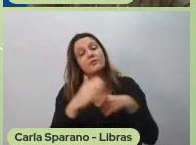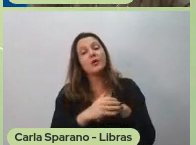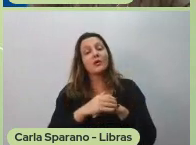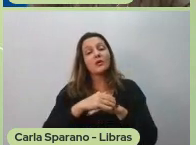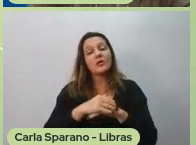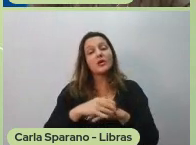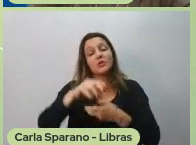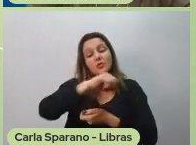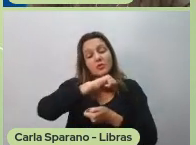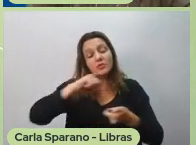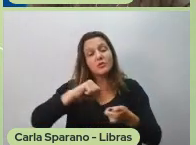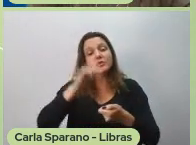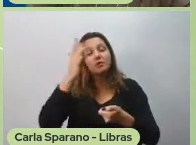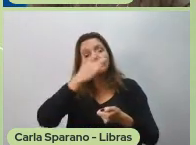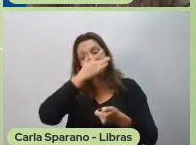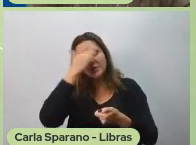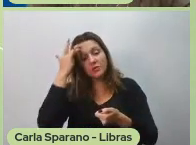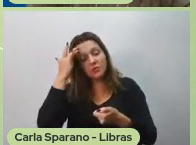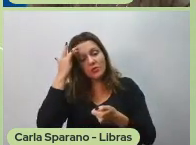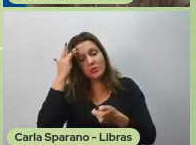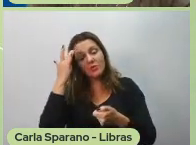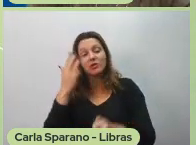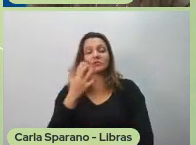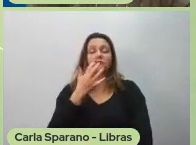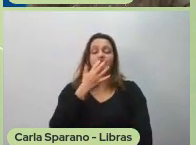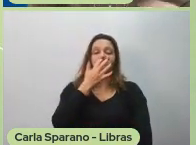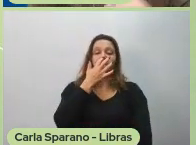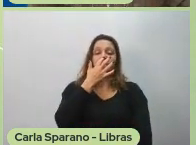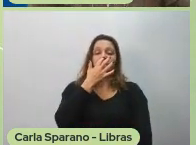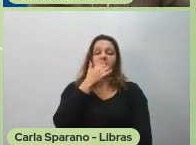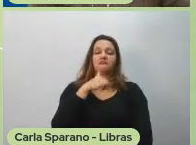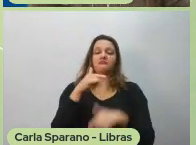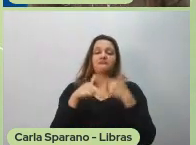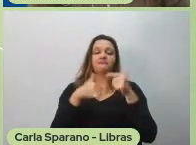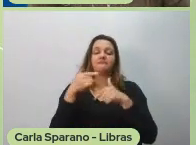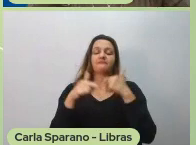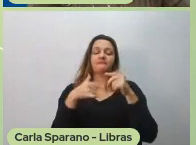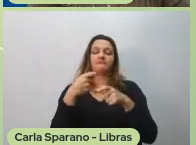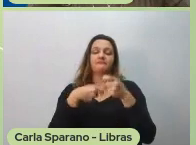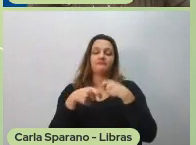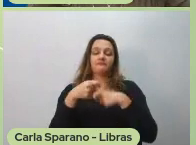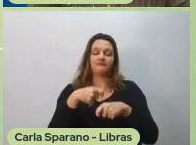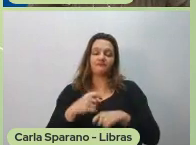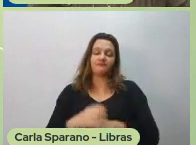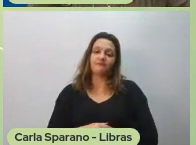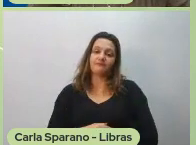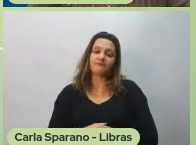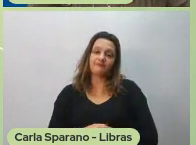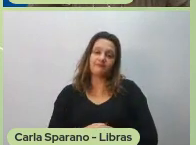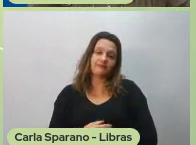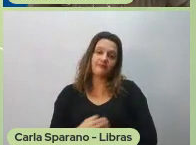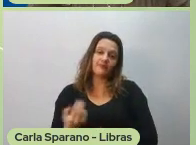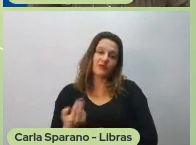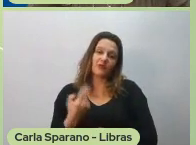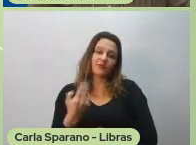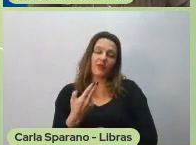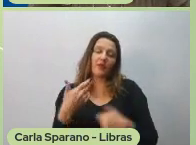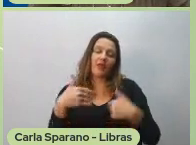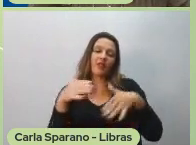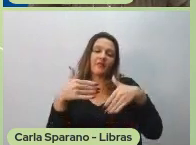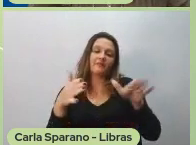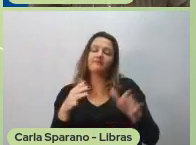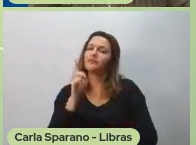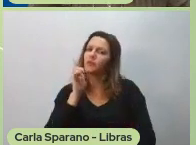admirada pelas pessoas que estão no mercado. Então, cara, não dá para abrir mão dessa tarefa diária.